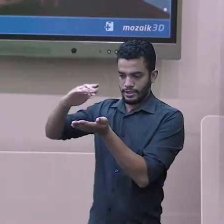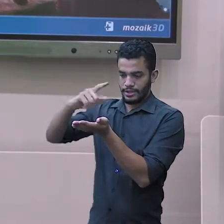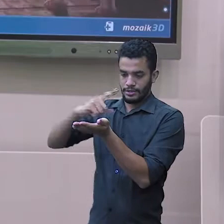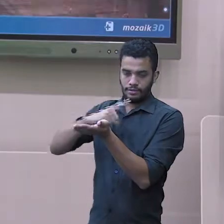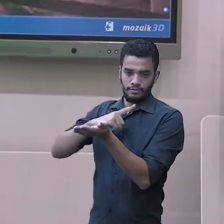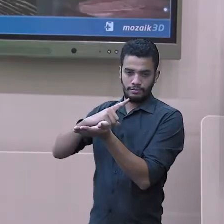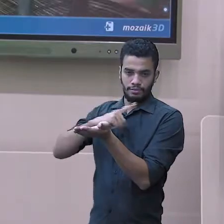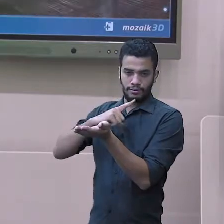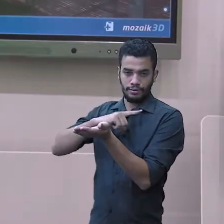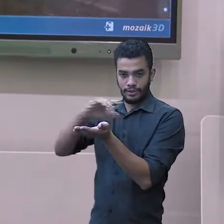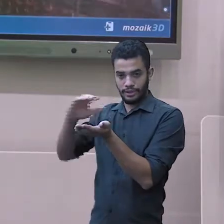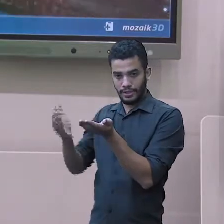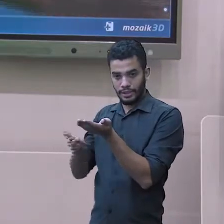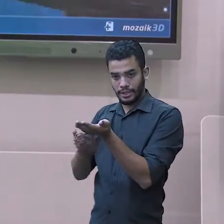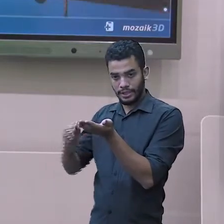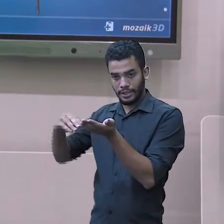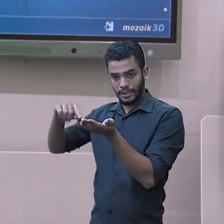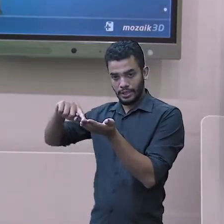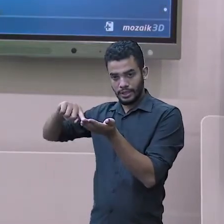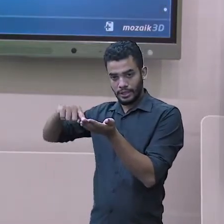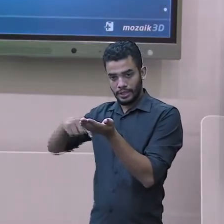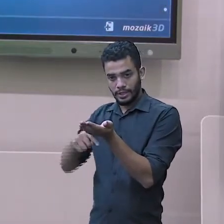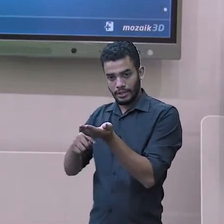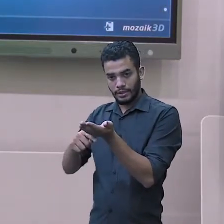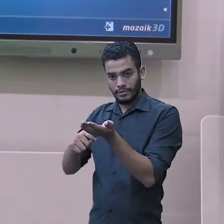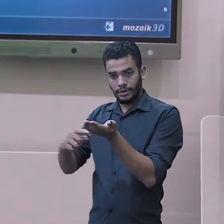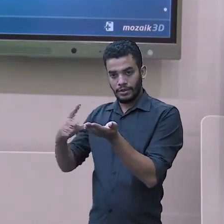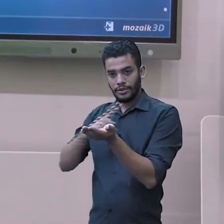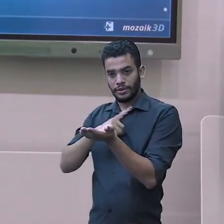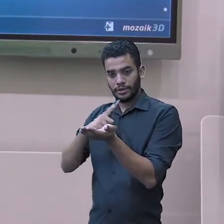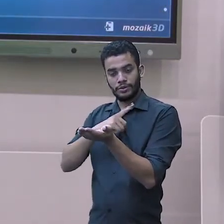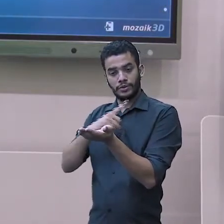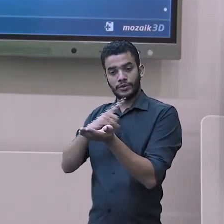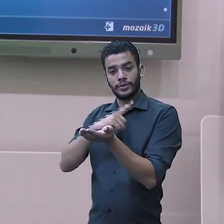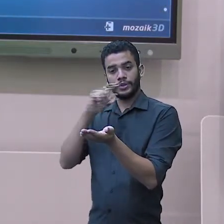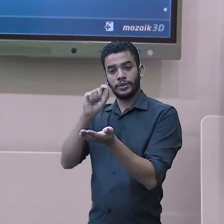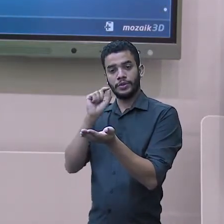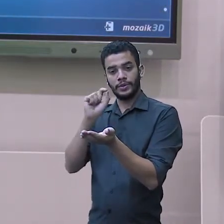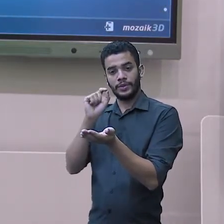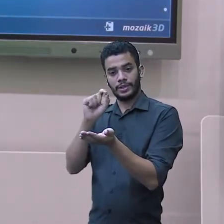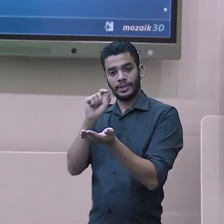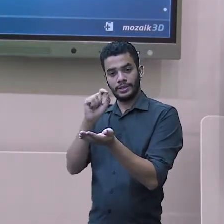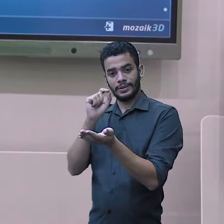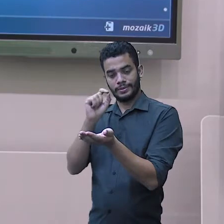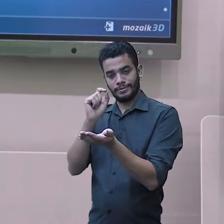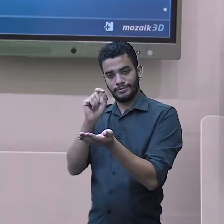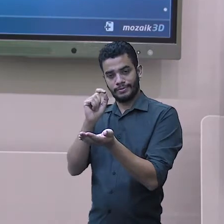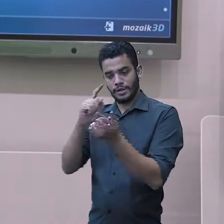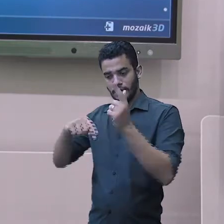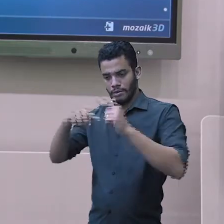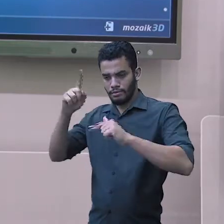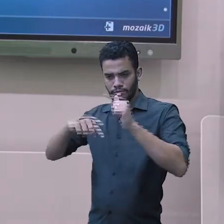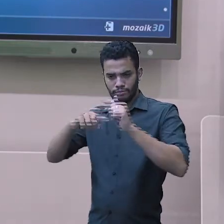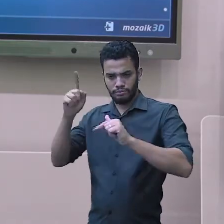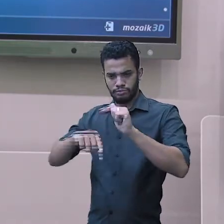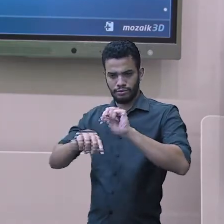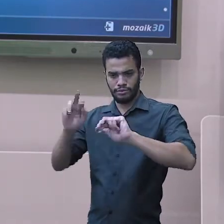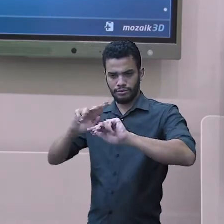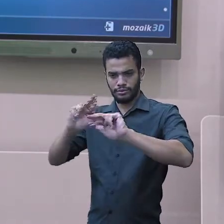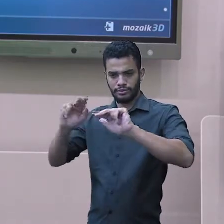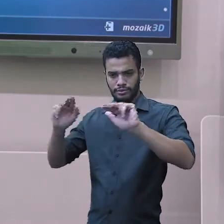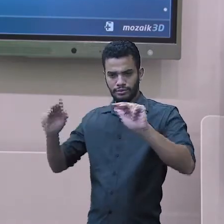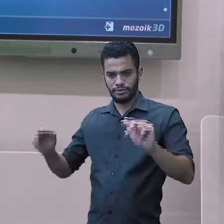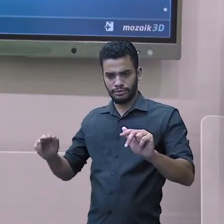tempo, essas embarcações voltavam para a África com mercadorias tiradas daqui